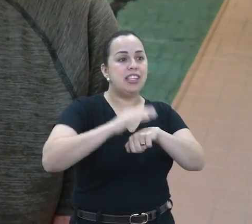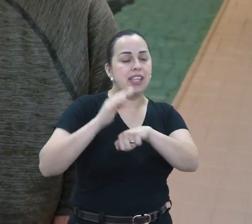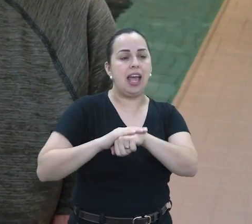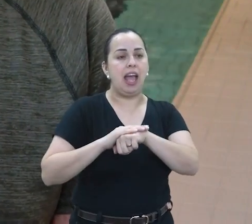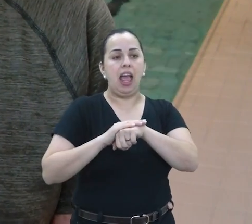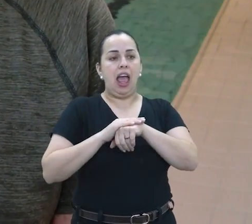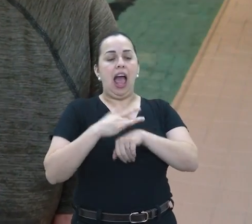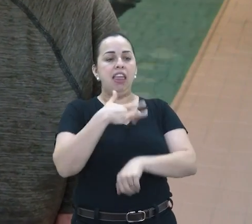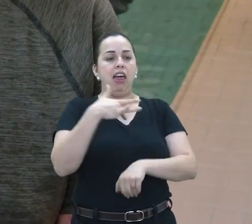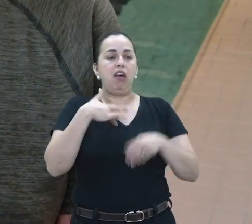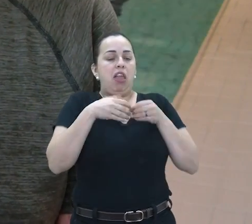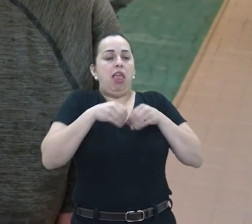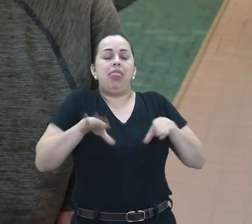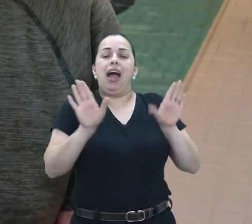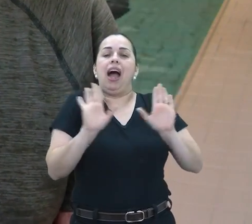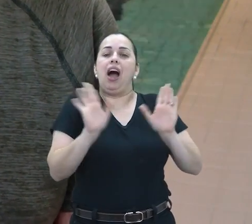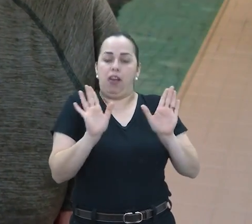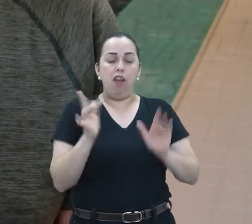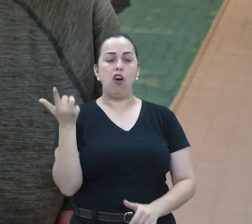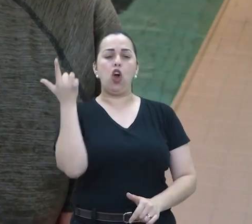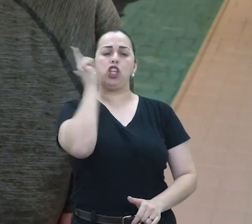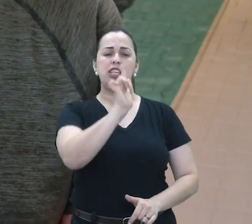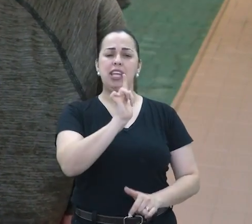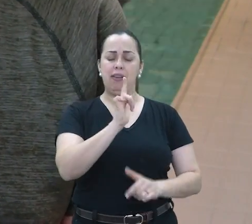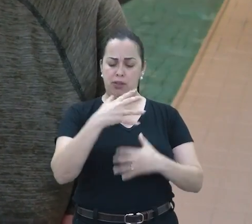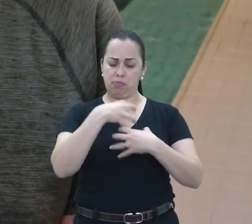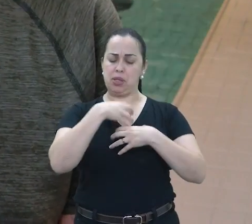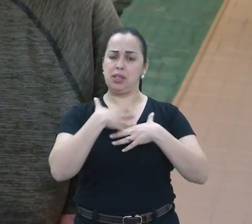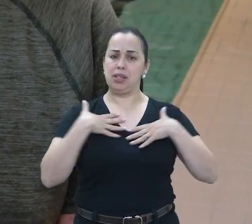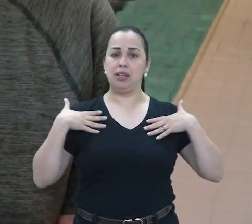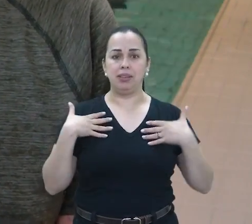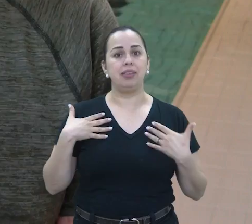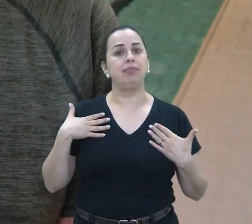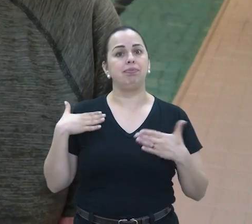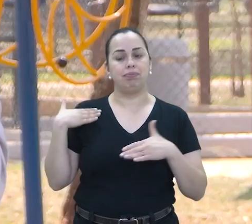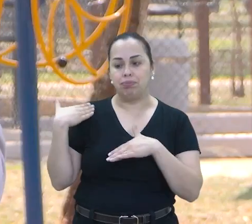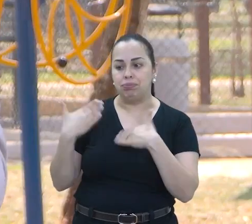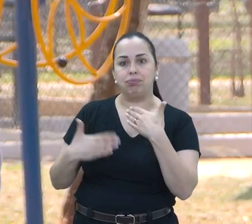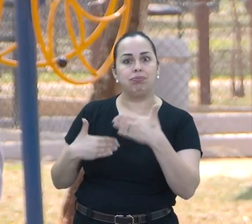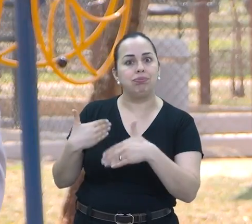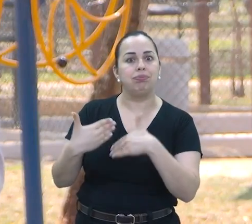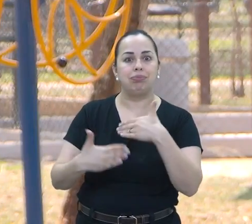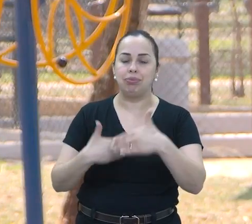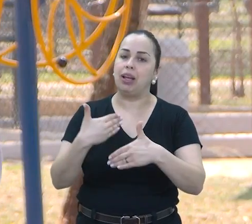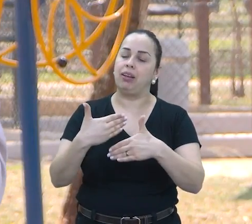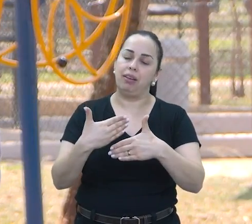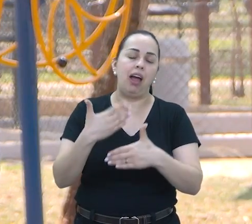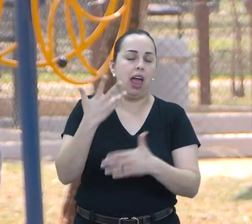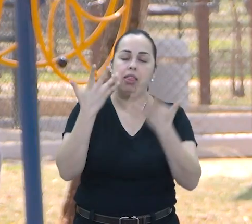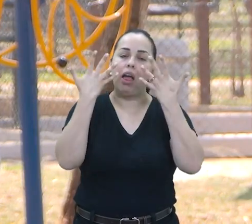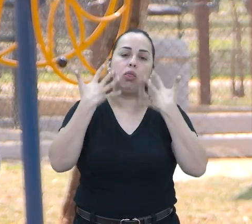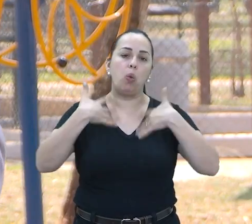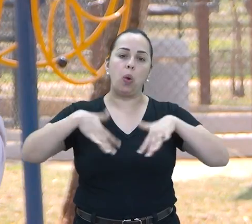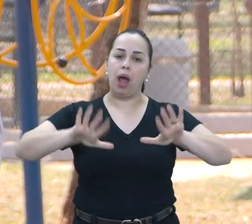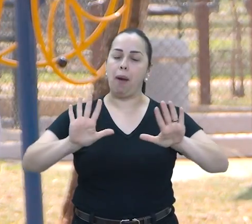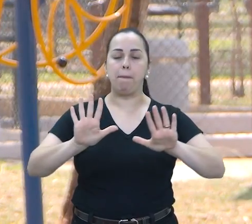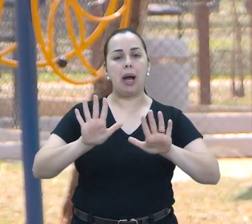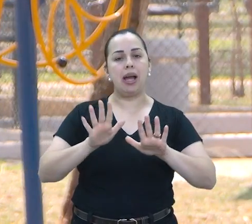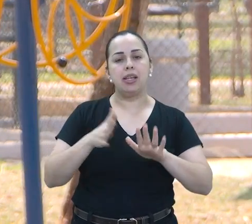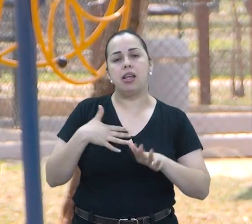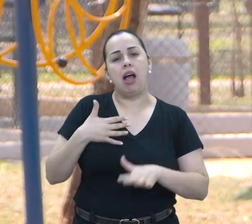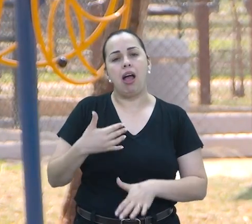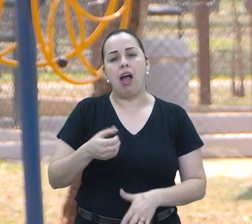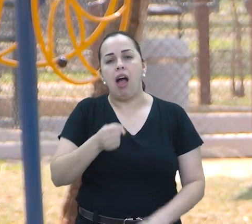ficar assim prejudicado, eu vou conseguir, vou me sentir bem, né? Envelhecer é inevitável, mas a ideia de